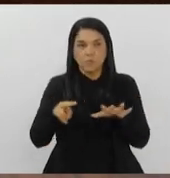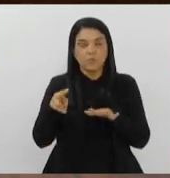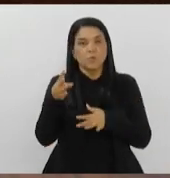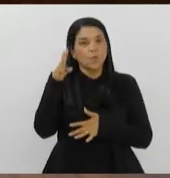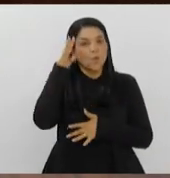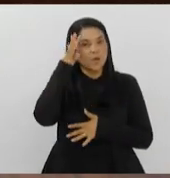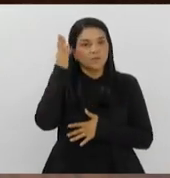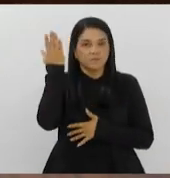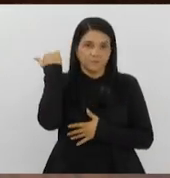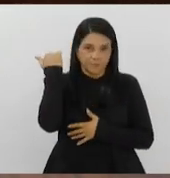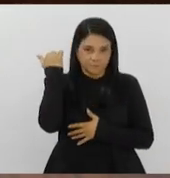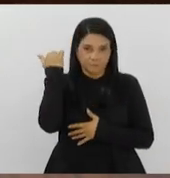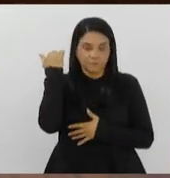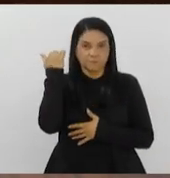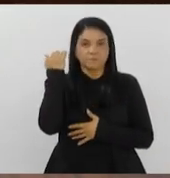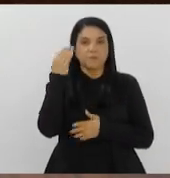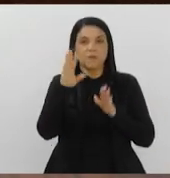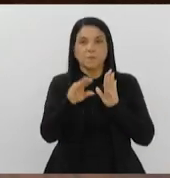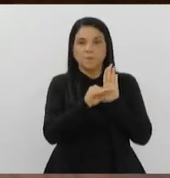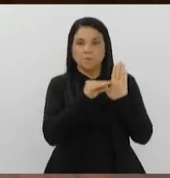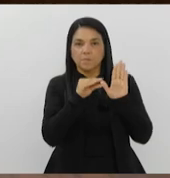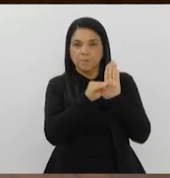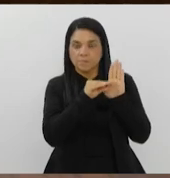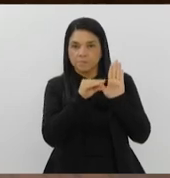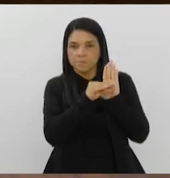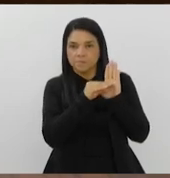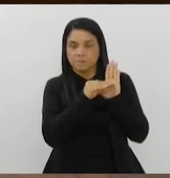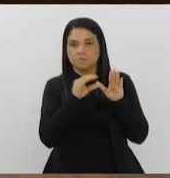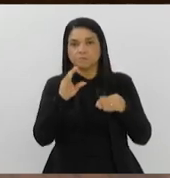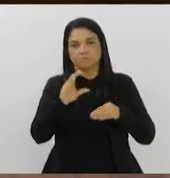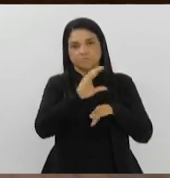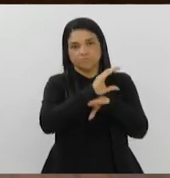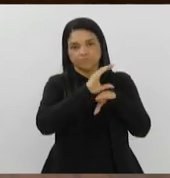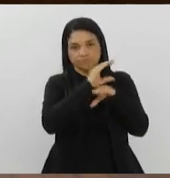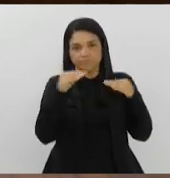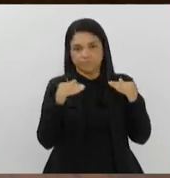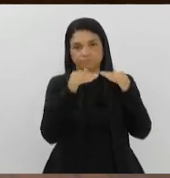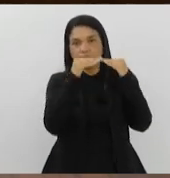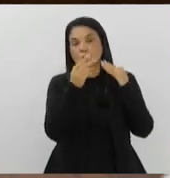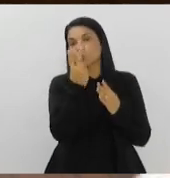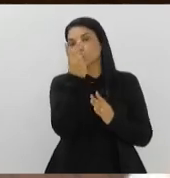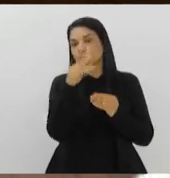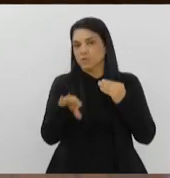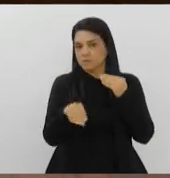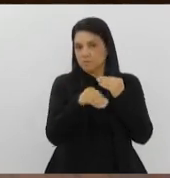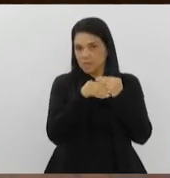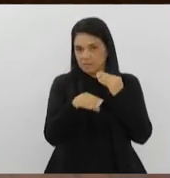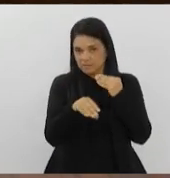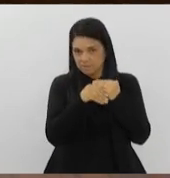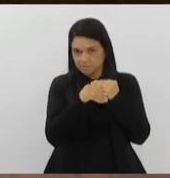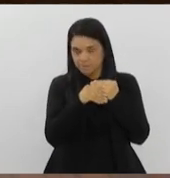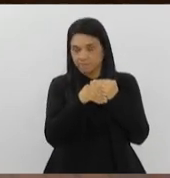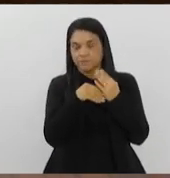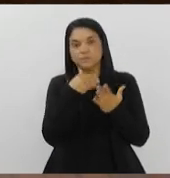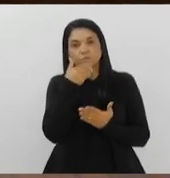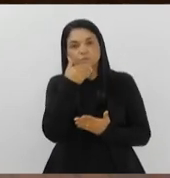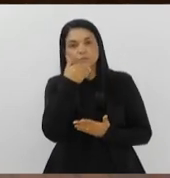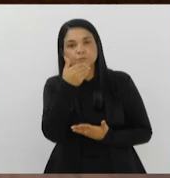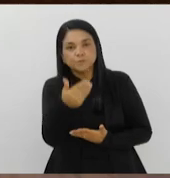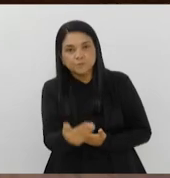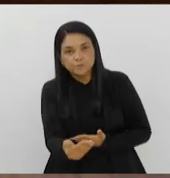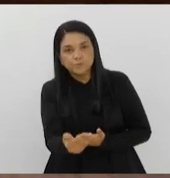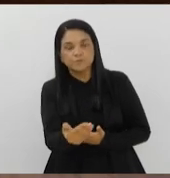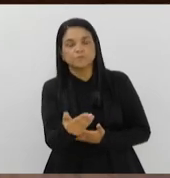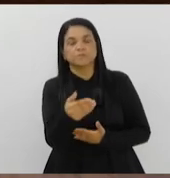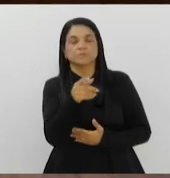quarta-feira e recebeu parecer pela constitucionalidade com duas emendas. Então, queria pedir a Vossa Excelência,